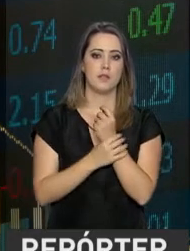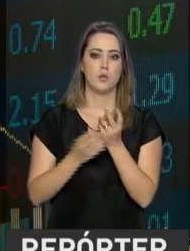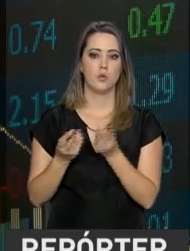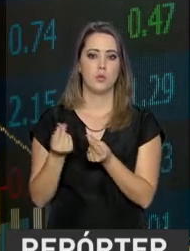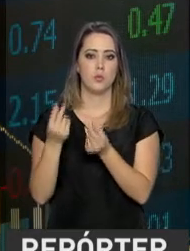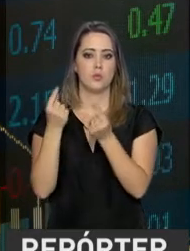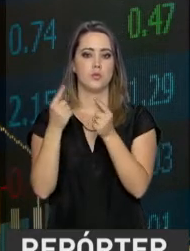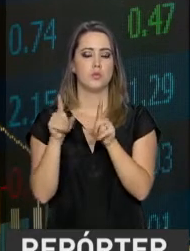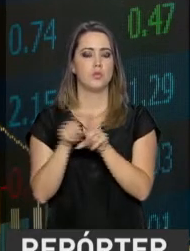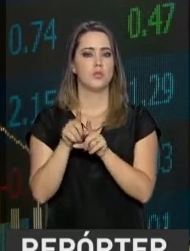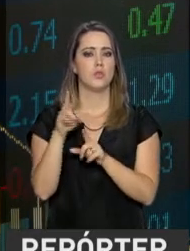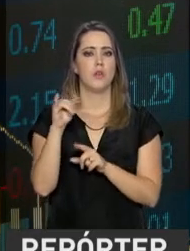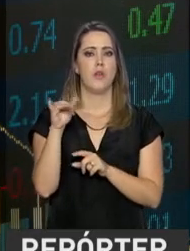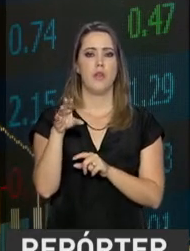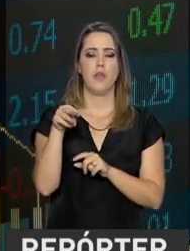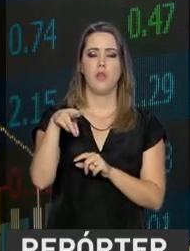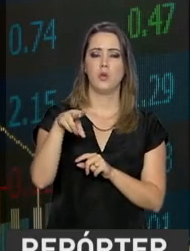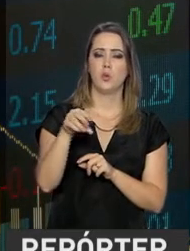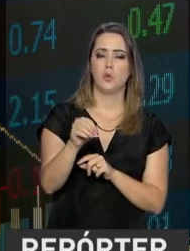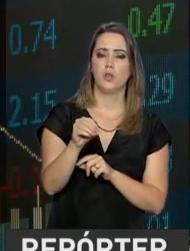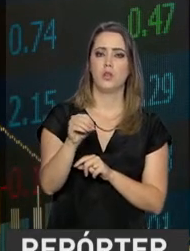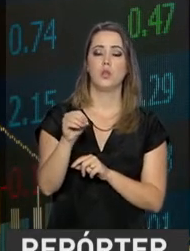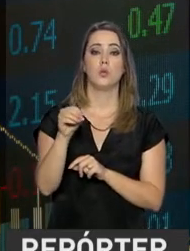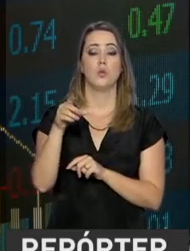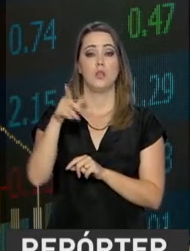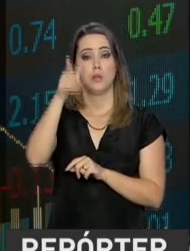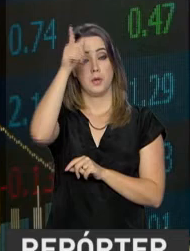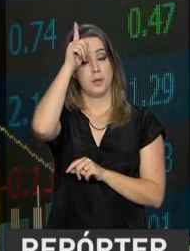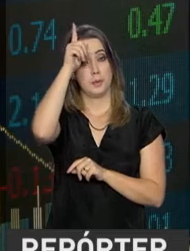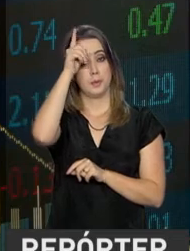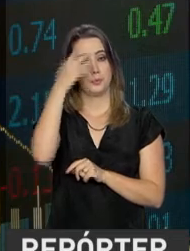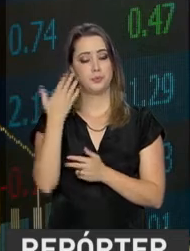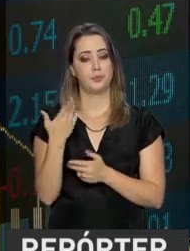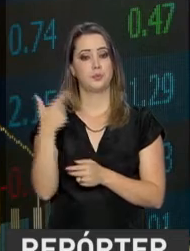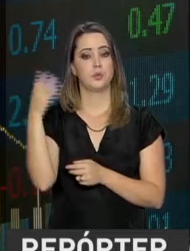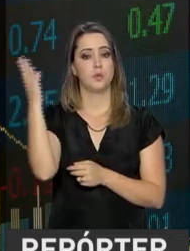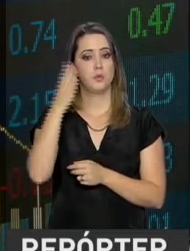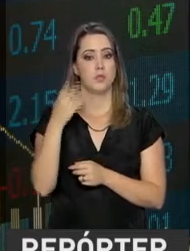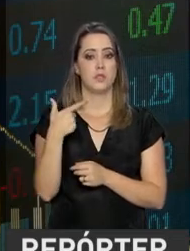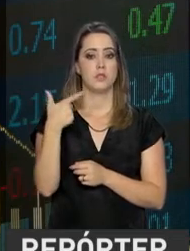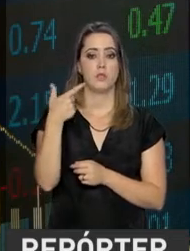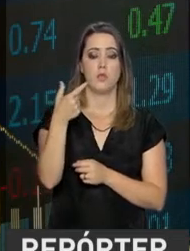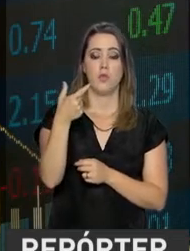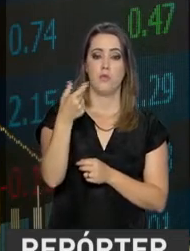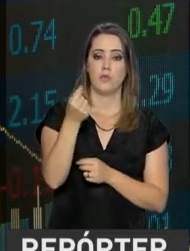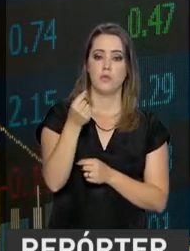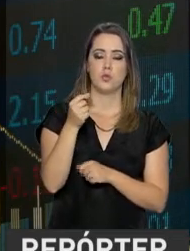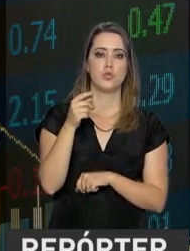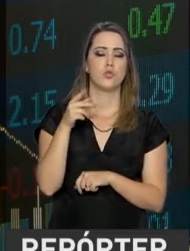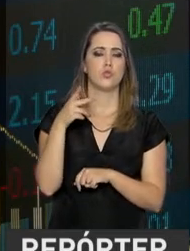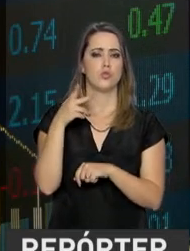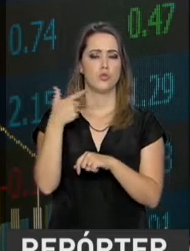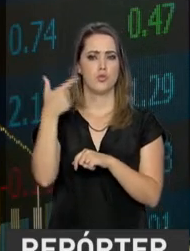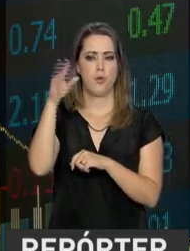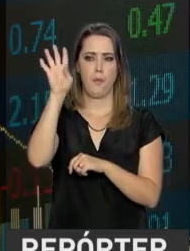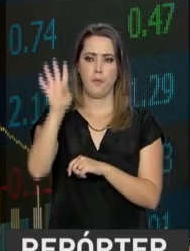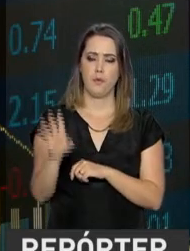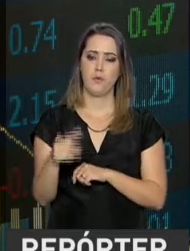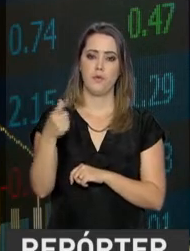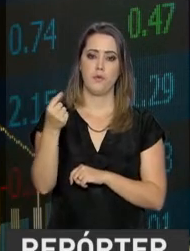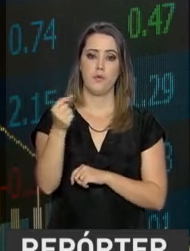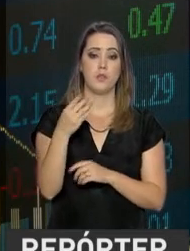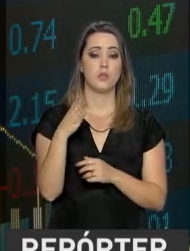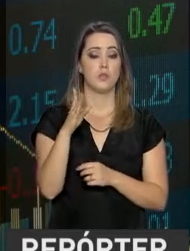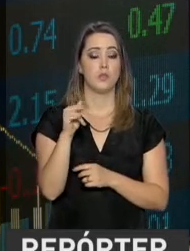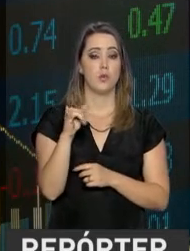seguido do reino unido e da alemanha o brasil ocupa a 20ª posição entre os países do brics grupo de nações em